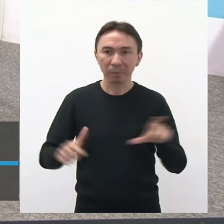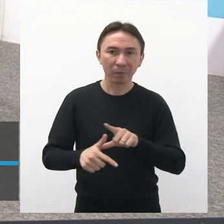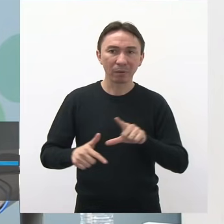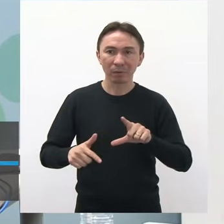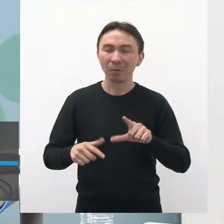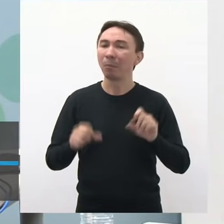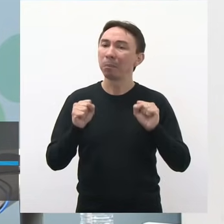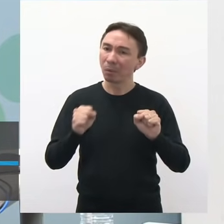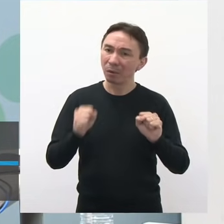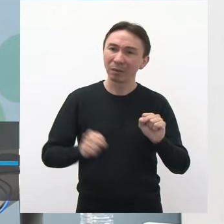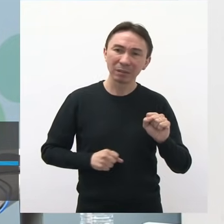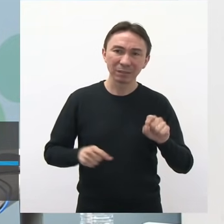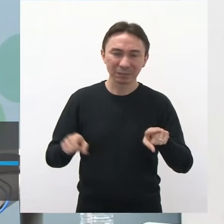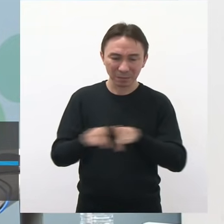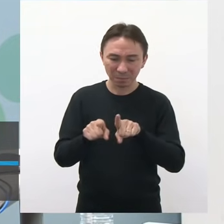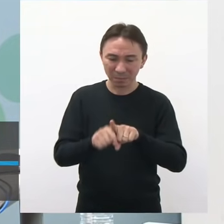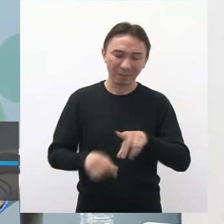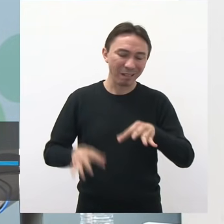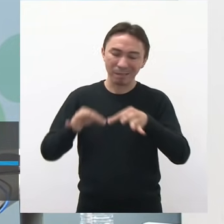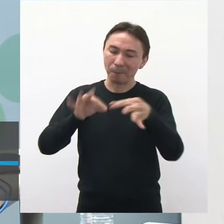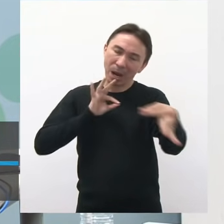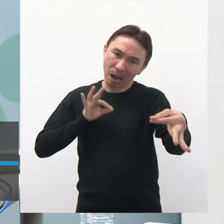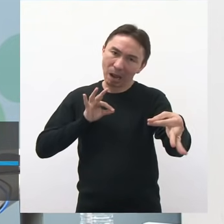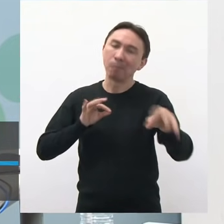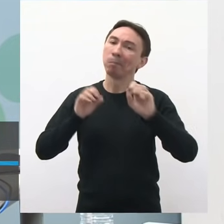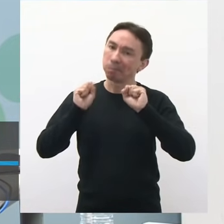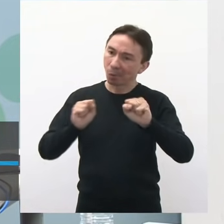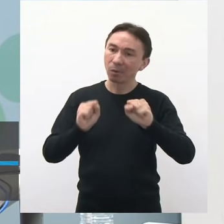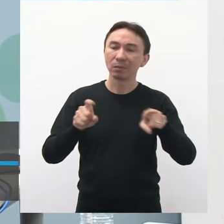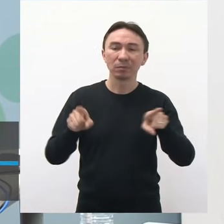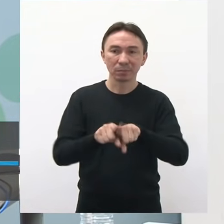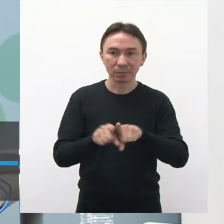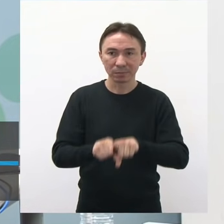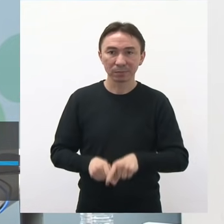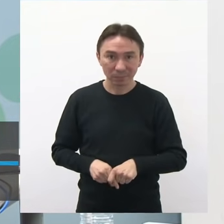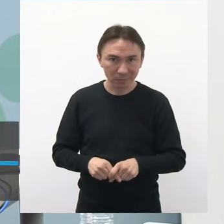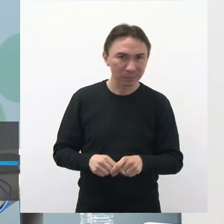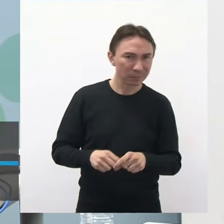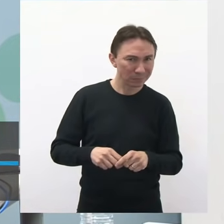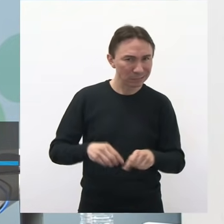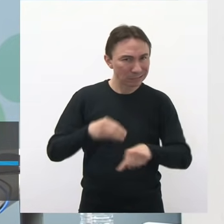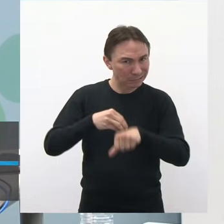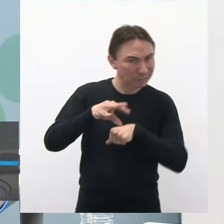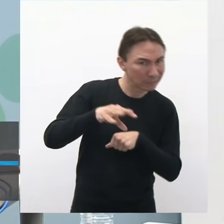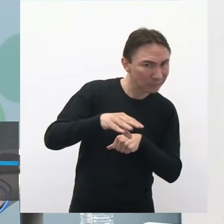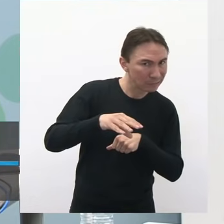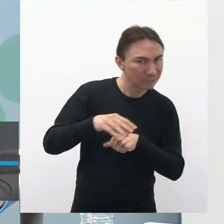papel rasgado, que nem o meu aqui, ó. Ó, ó. E aí? Seguimos essa dica ou não? O que